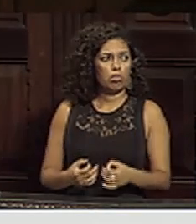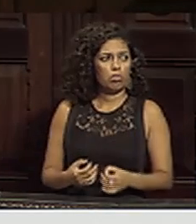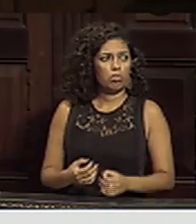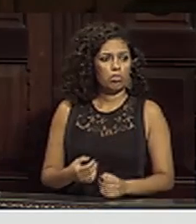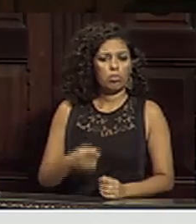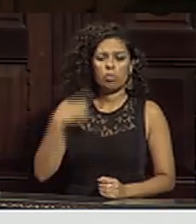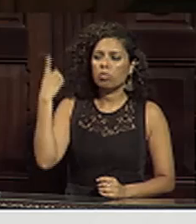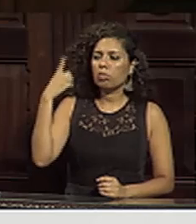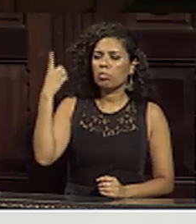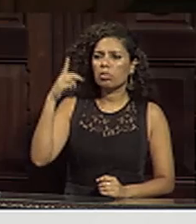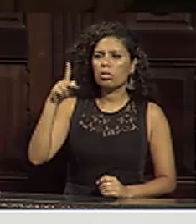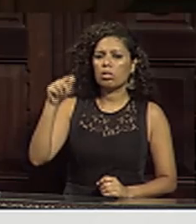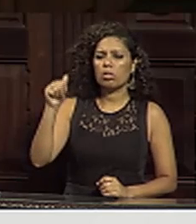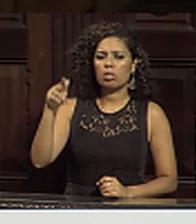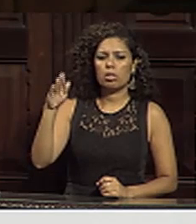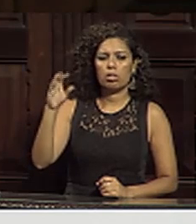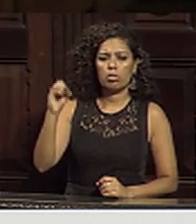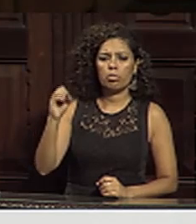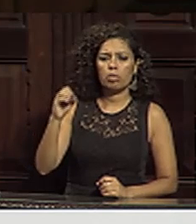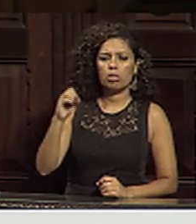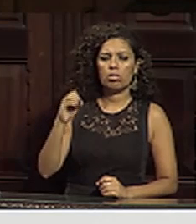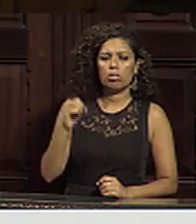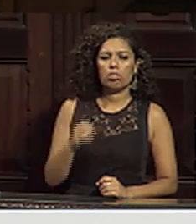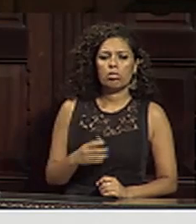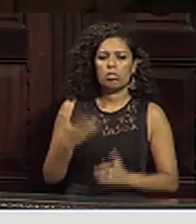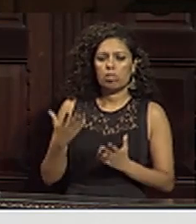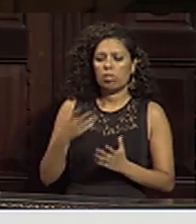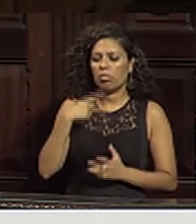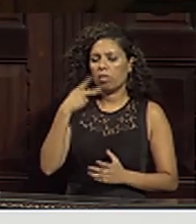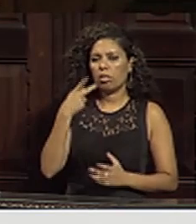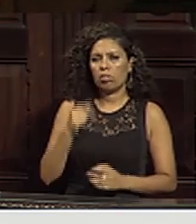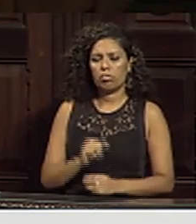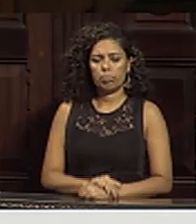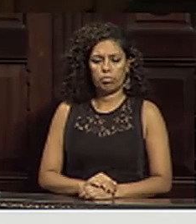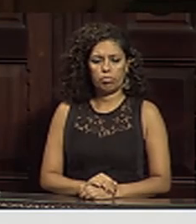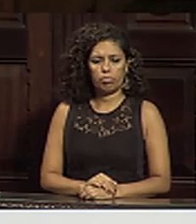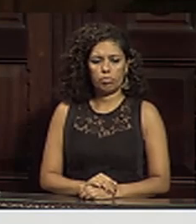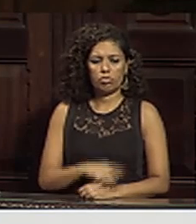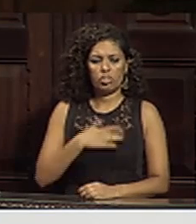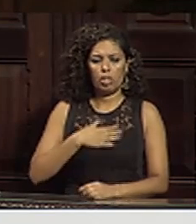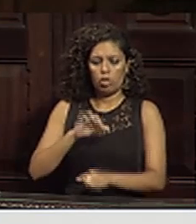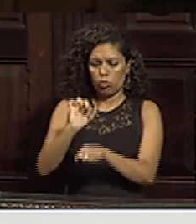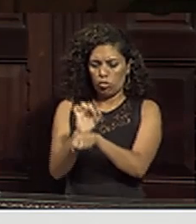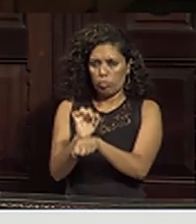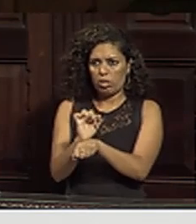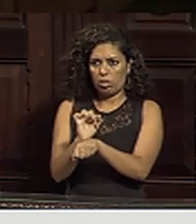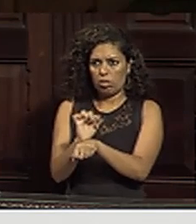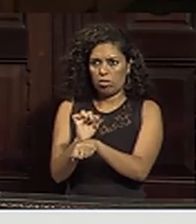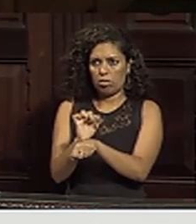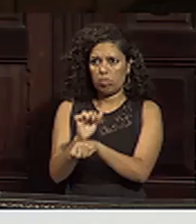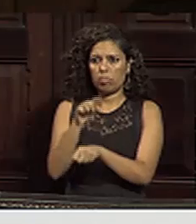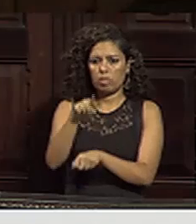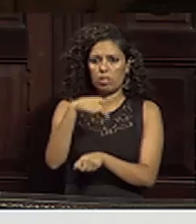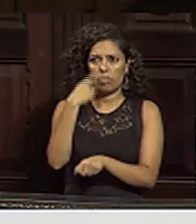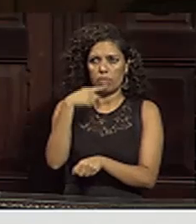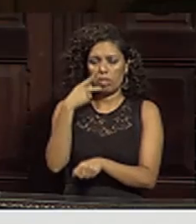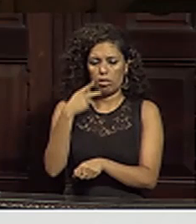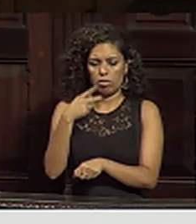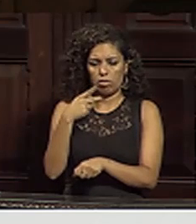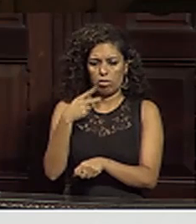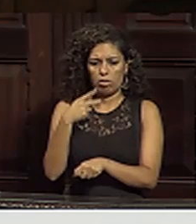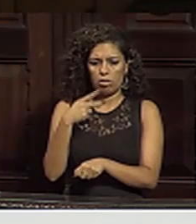Deputado Paulo Ramos, quer uma parte. Vou esperar Vossa Excelência avançar um pouco Pois não. no